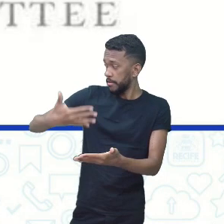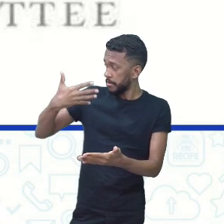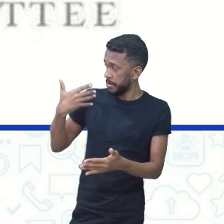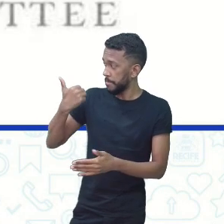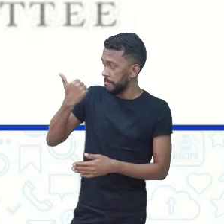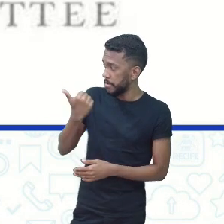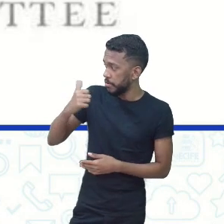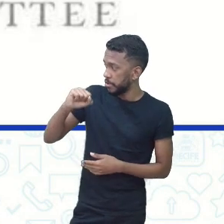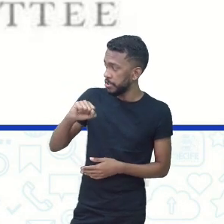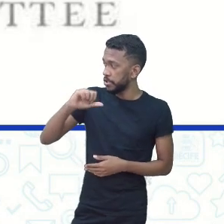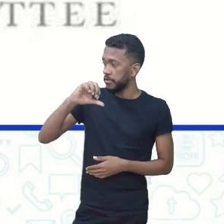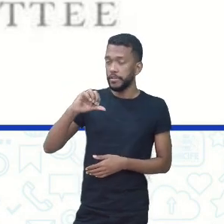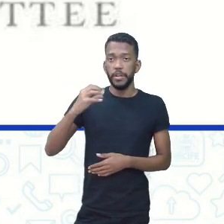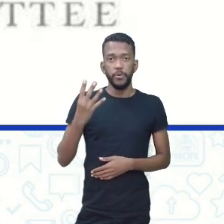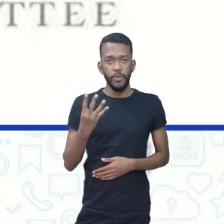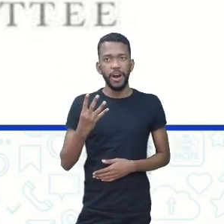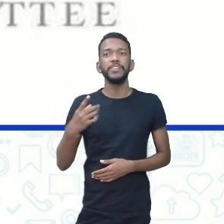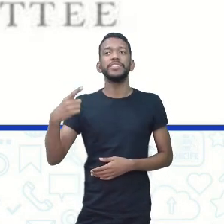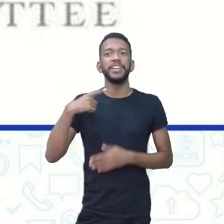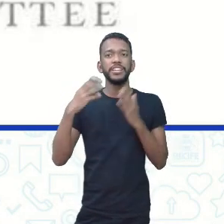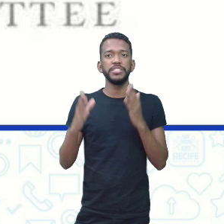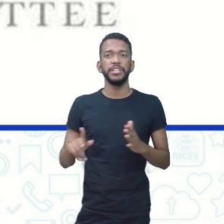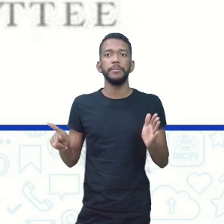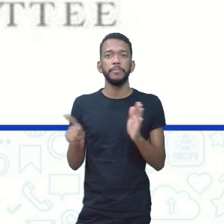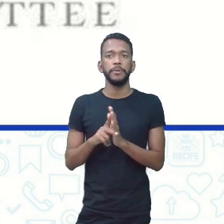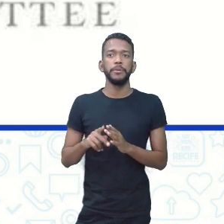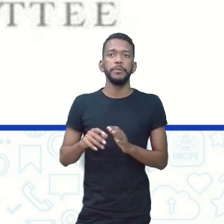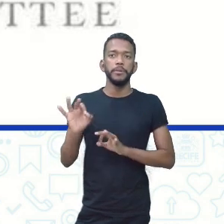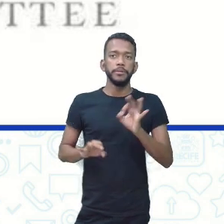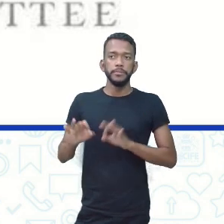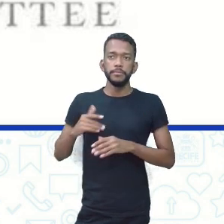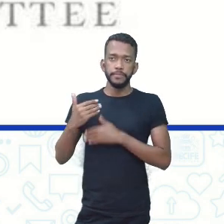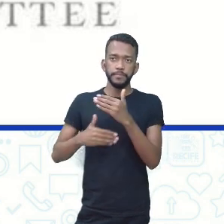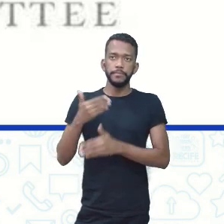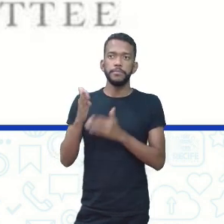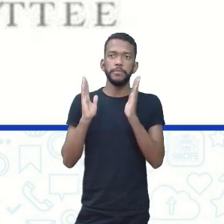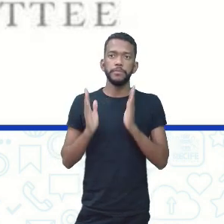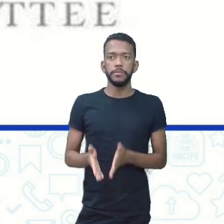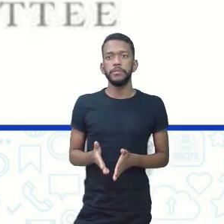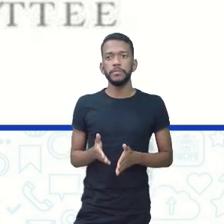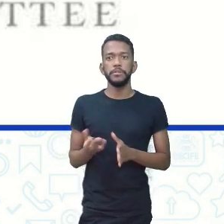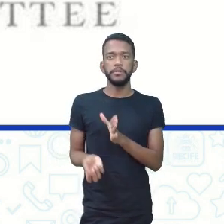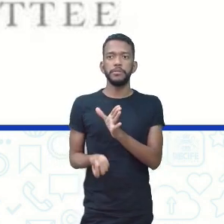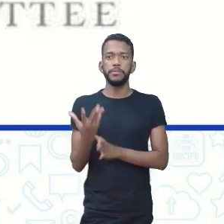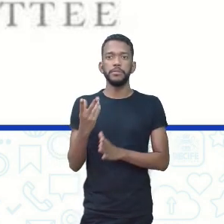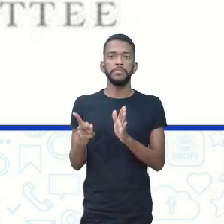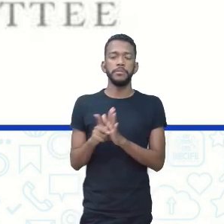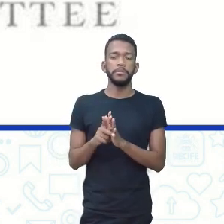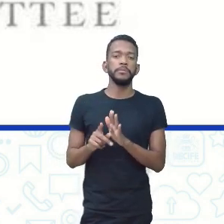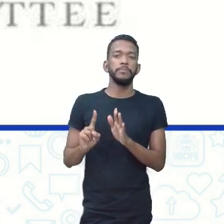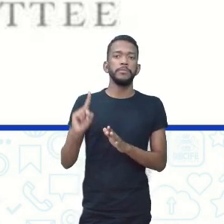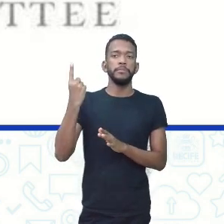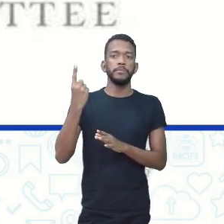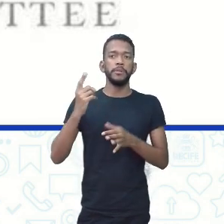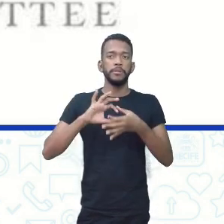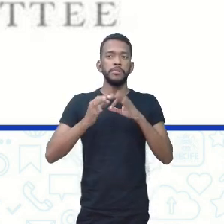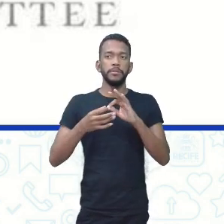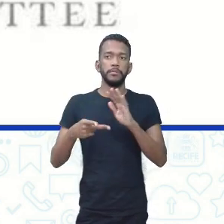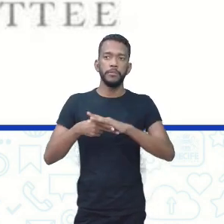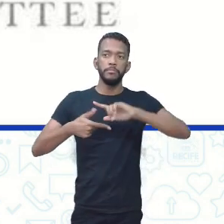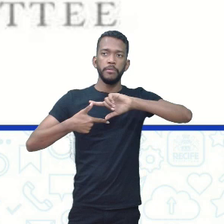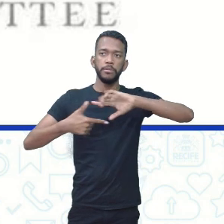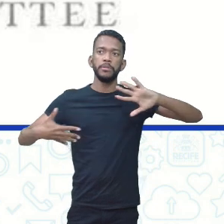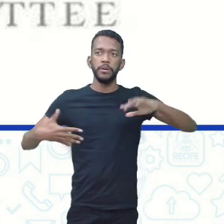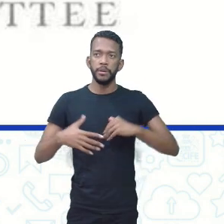1894, a gente tem um plano de desenvolvimento que culminou na realização dos primeiros Jogos Olímpicos da Era